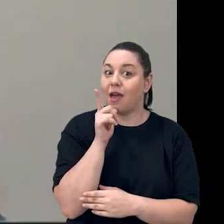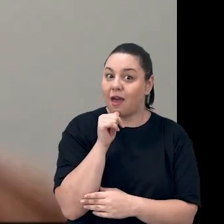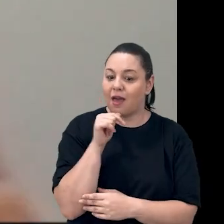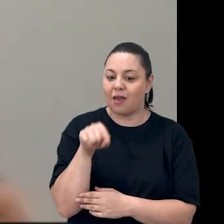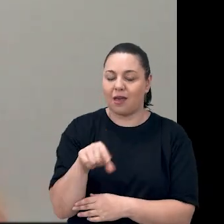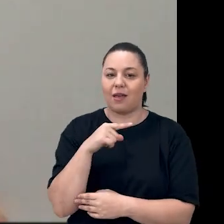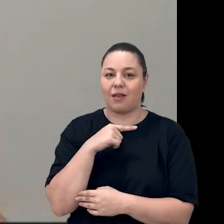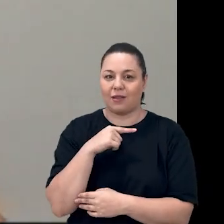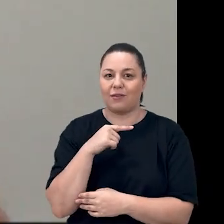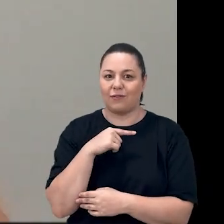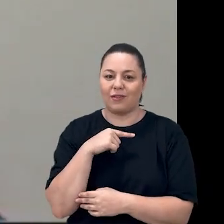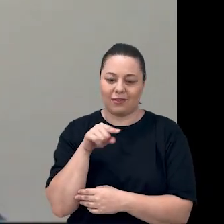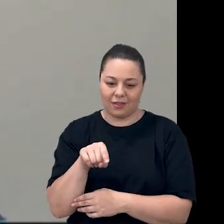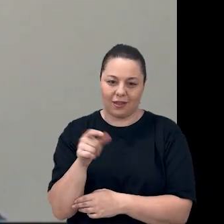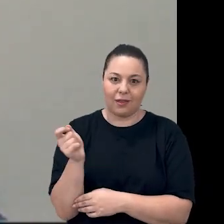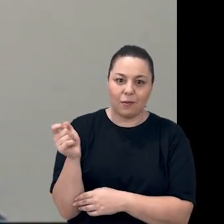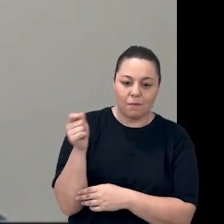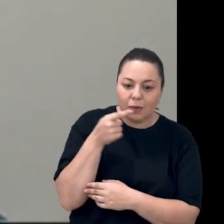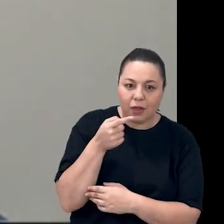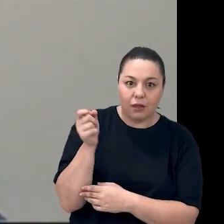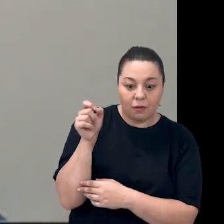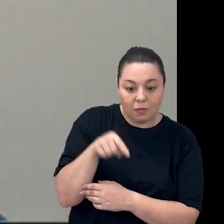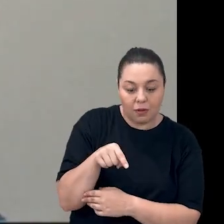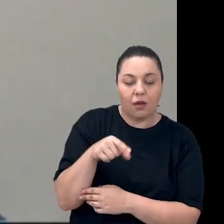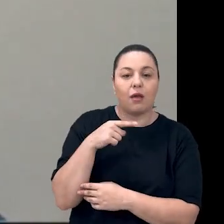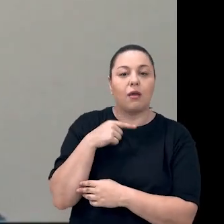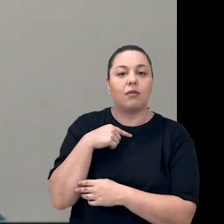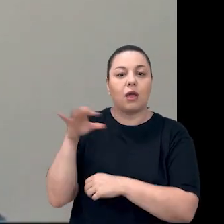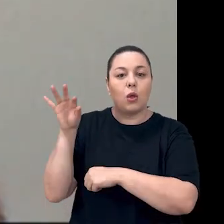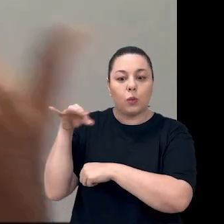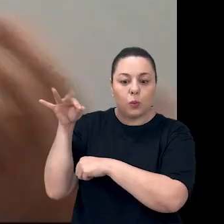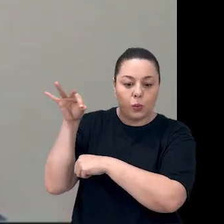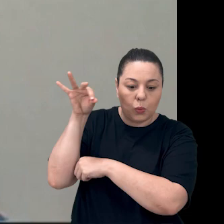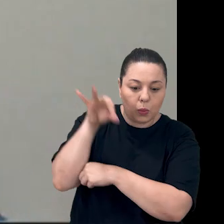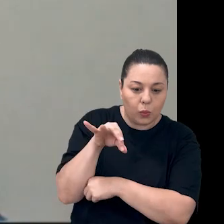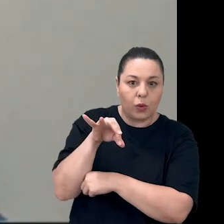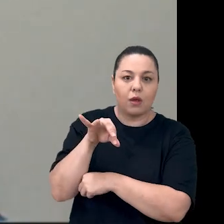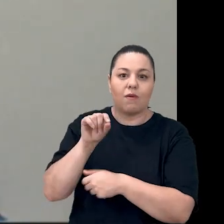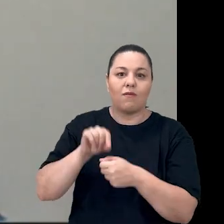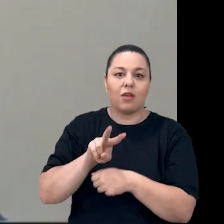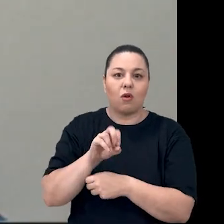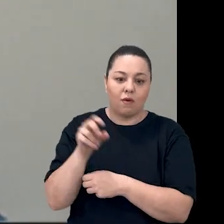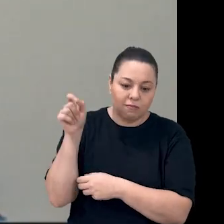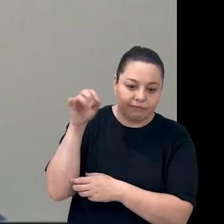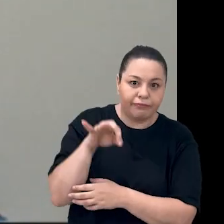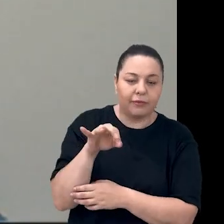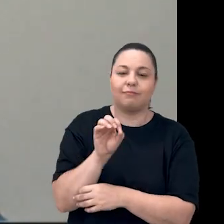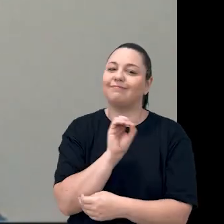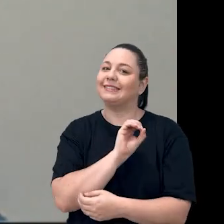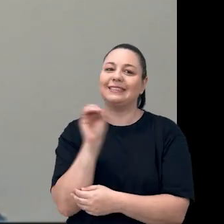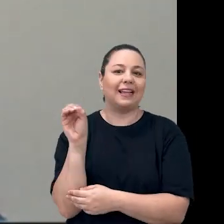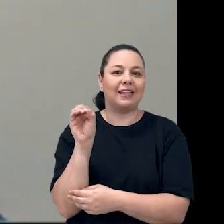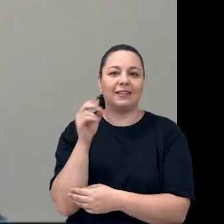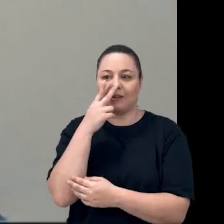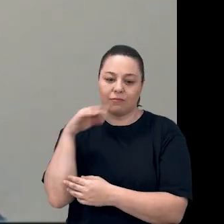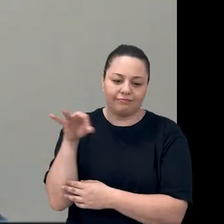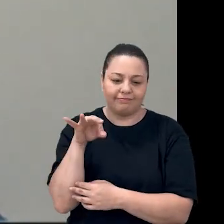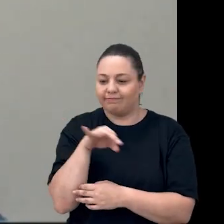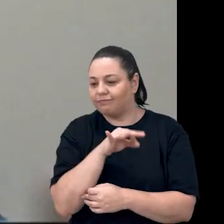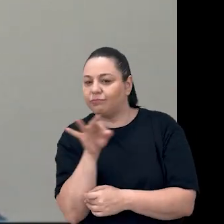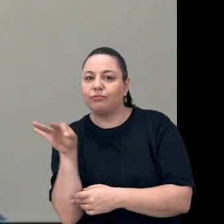a água que continha esse comprimido, as fêmeas não iam ovopositar lá. Então, ela também teve